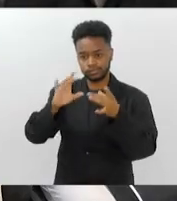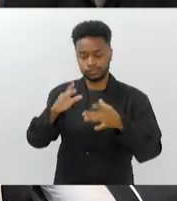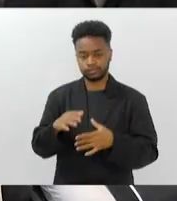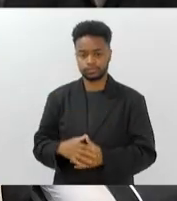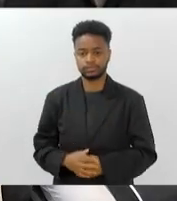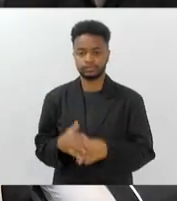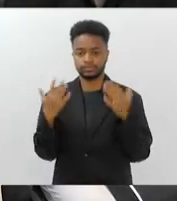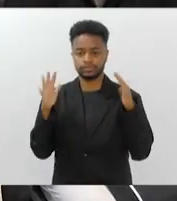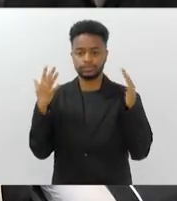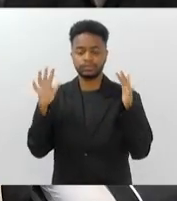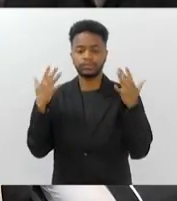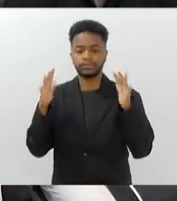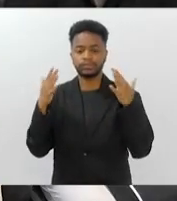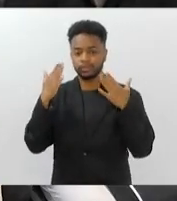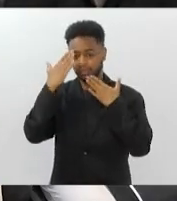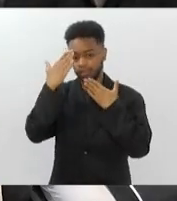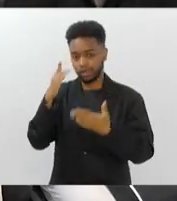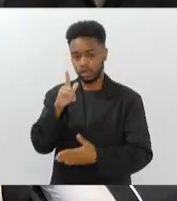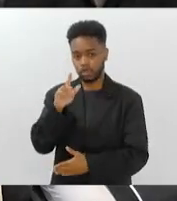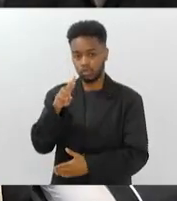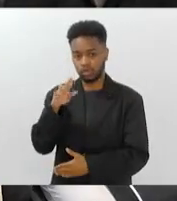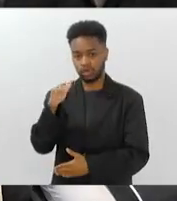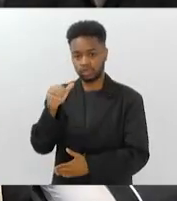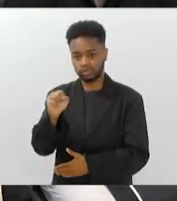fala muito obrigada